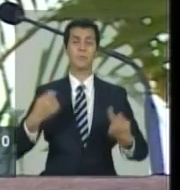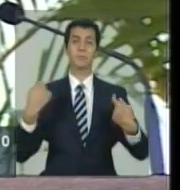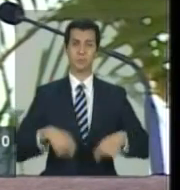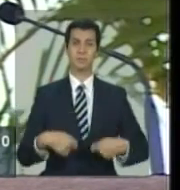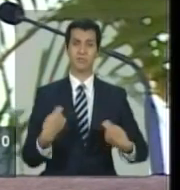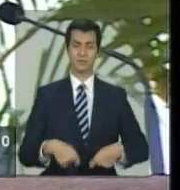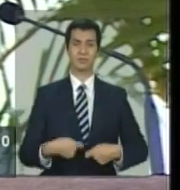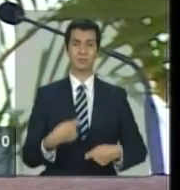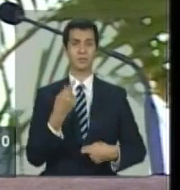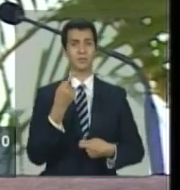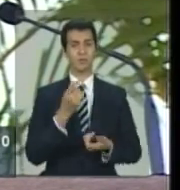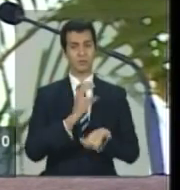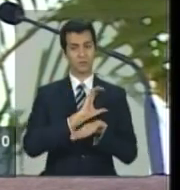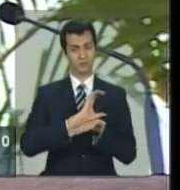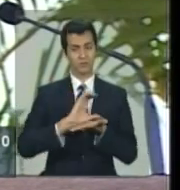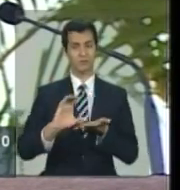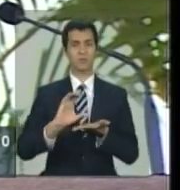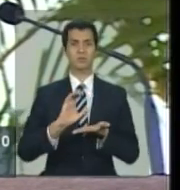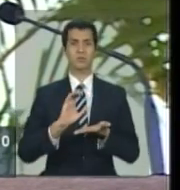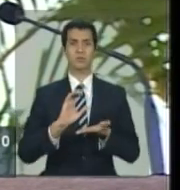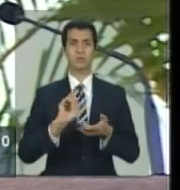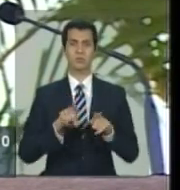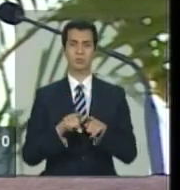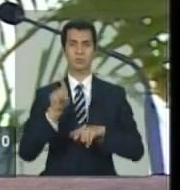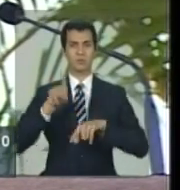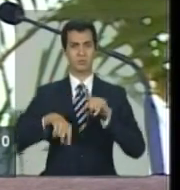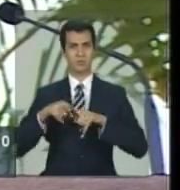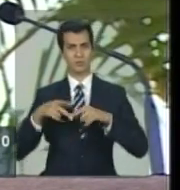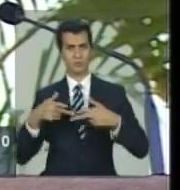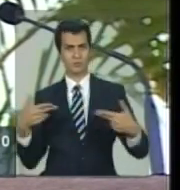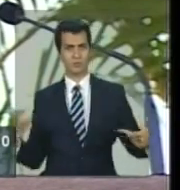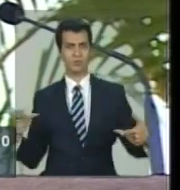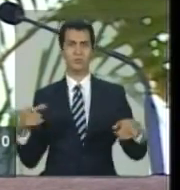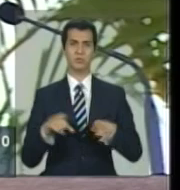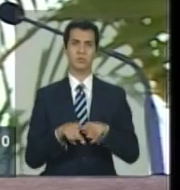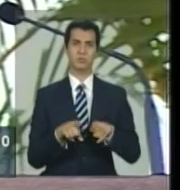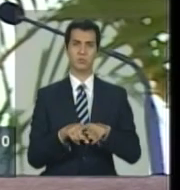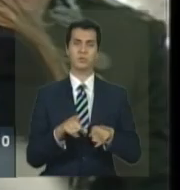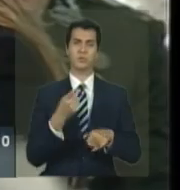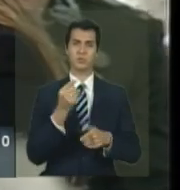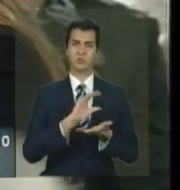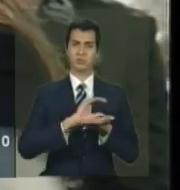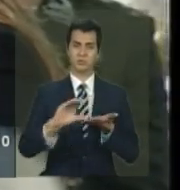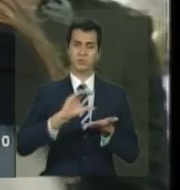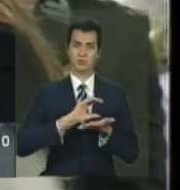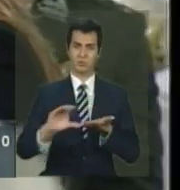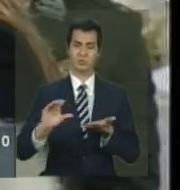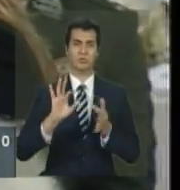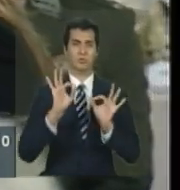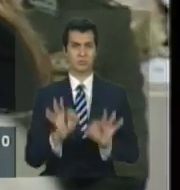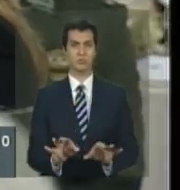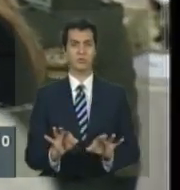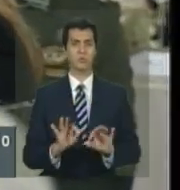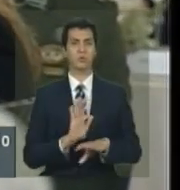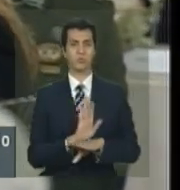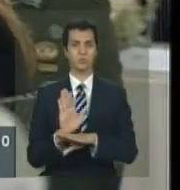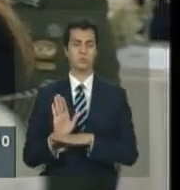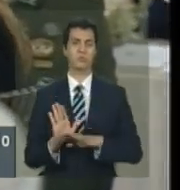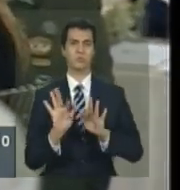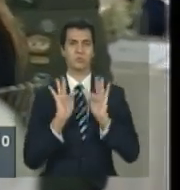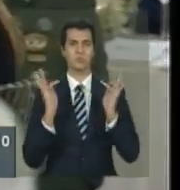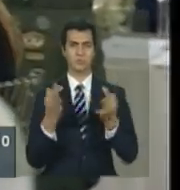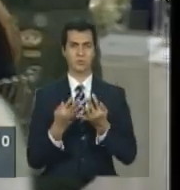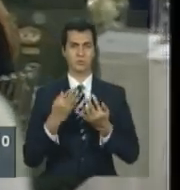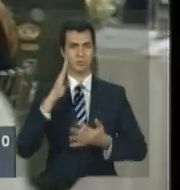só aqueles dos equipamentos, mas também aqueles que garantam uma vida digna à família militar.